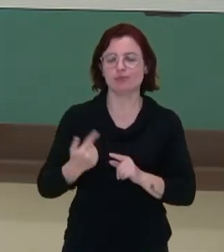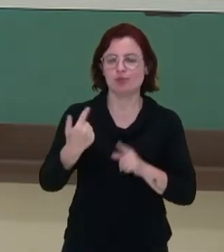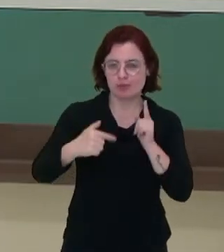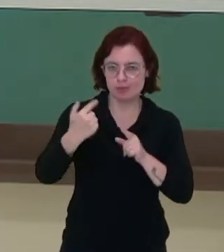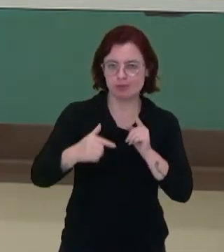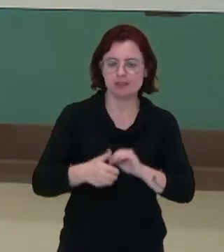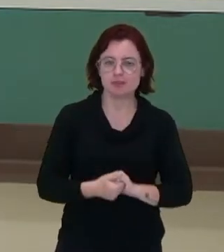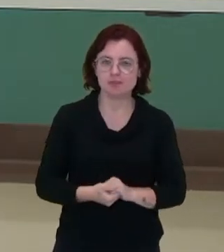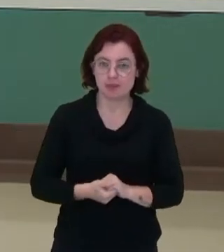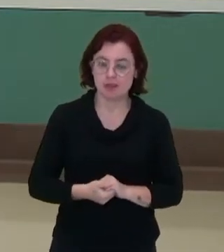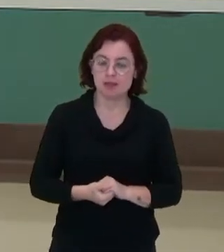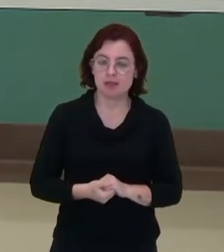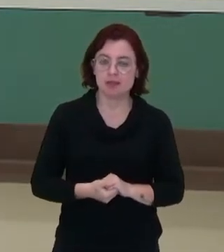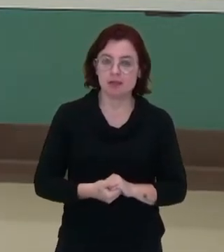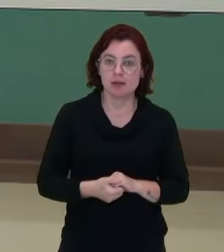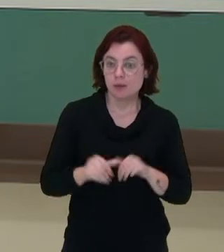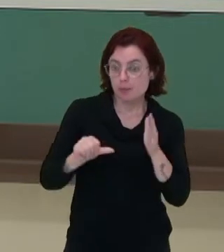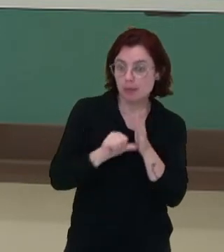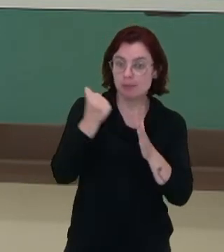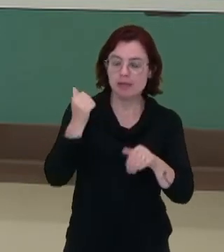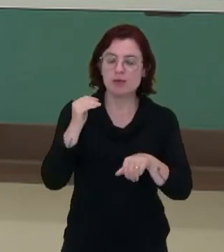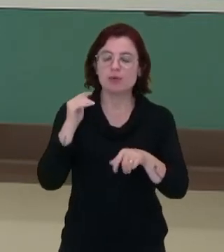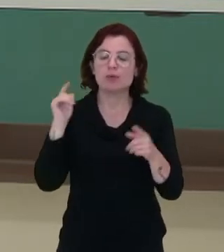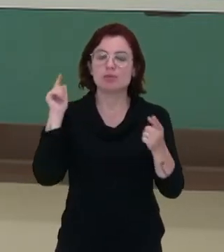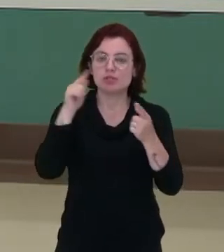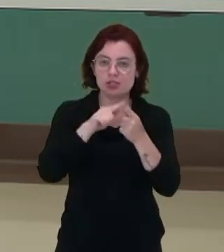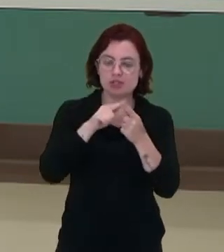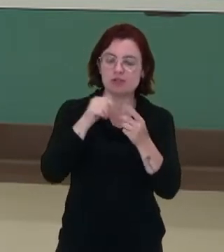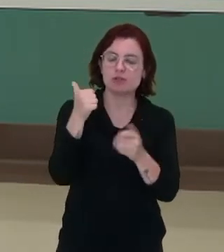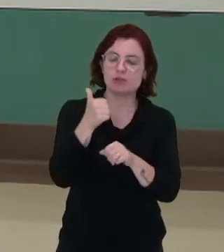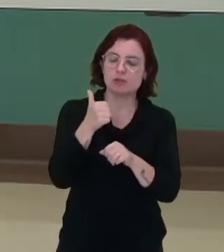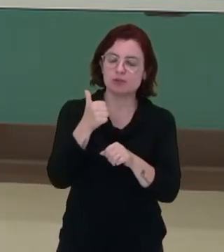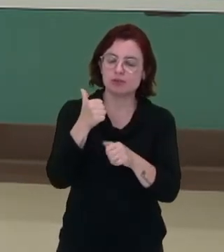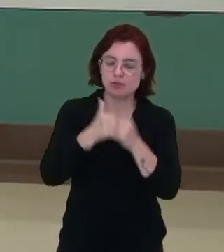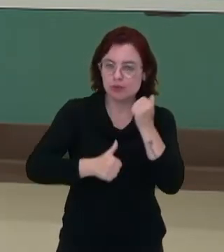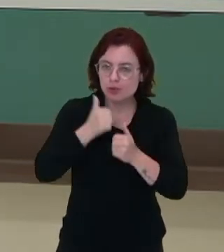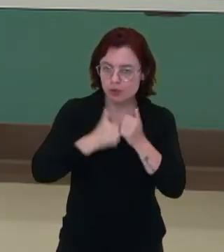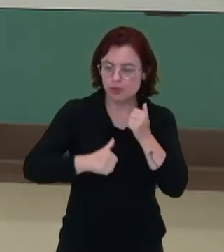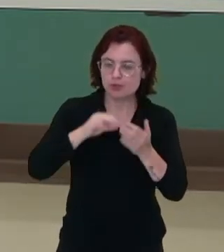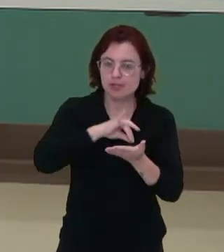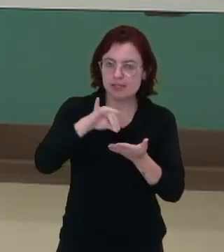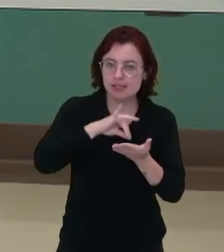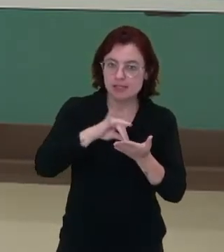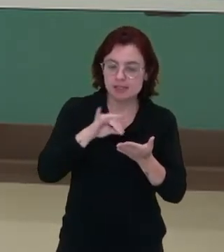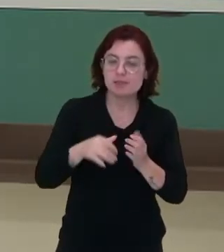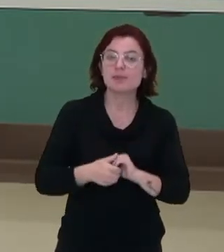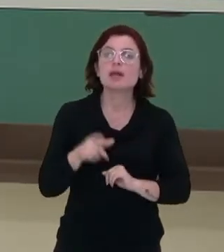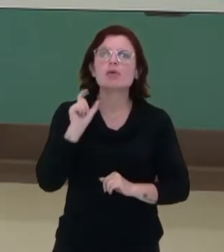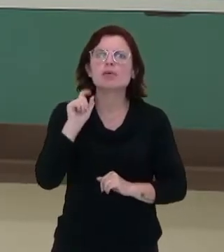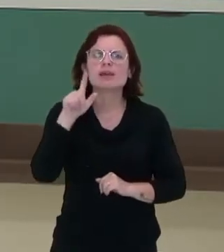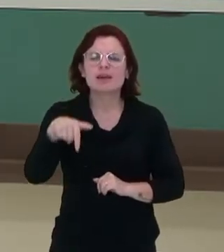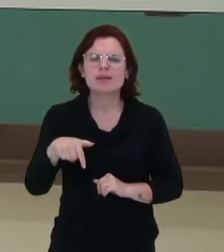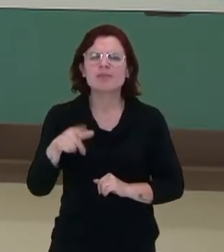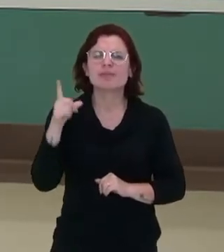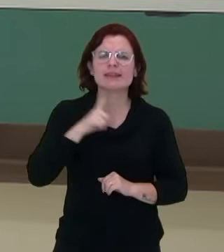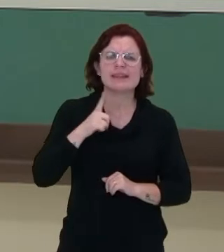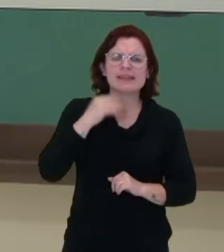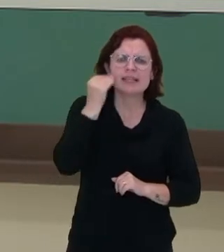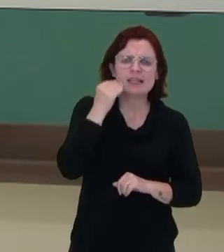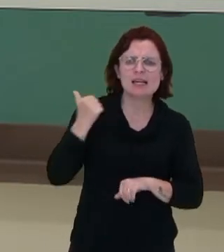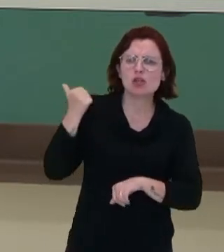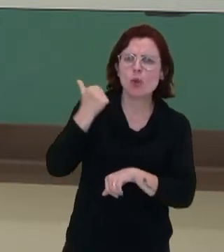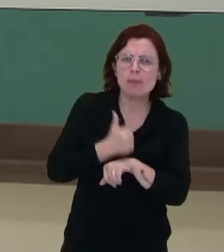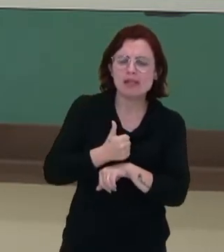dos primeiros objetivos no jogo de xadrez, logo nos primeiros lances, é tentar dominar